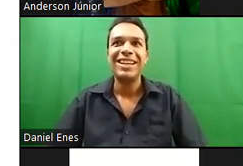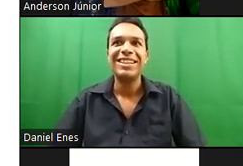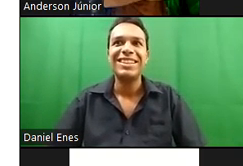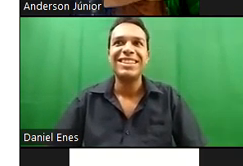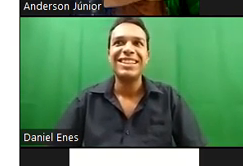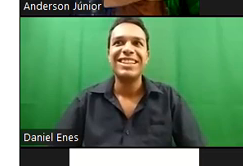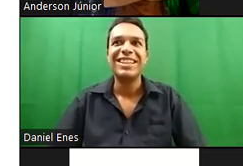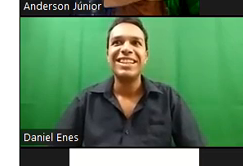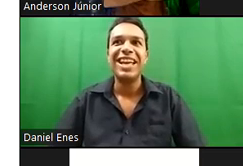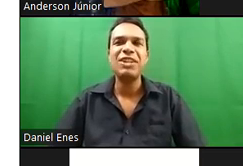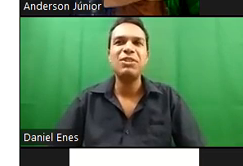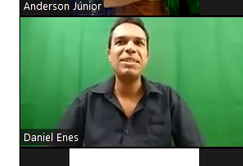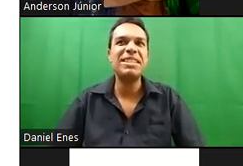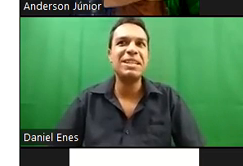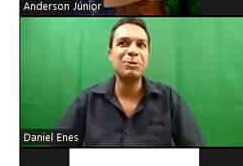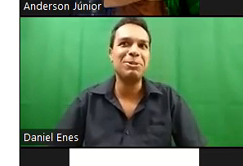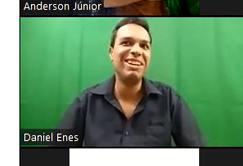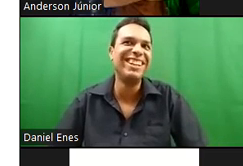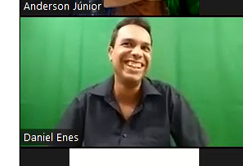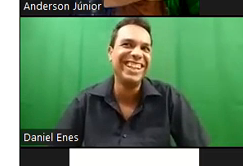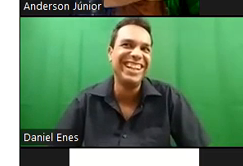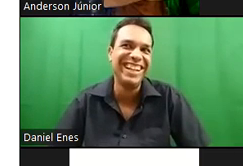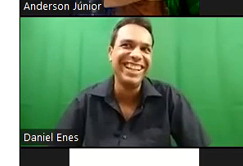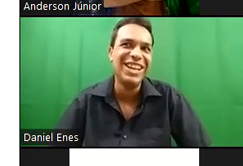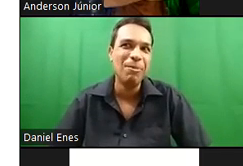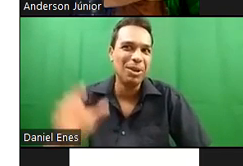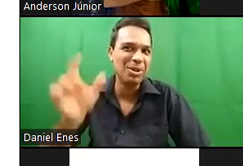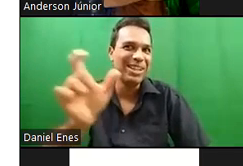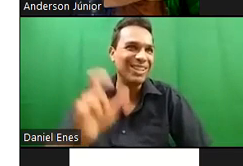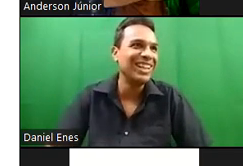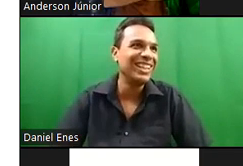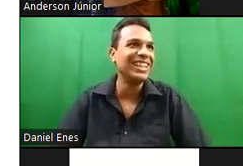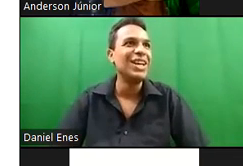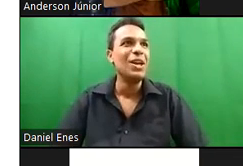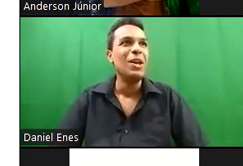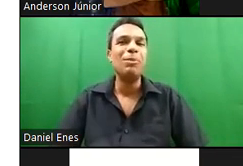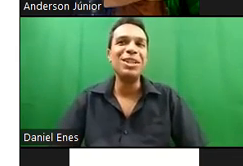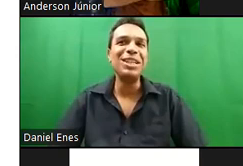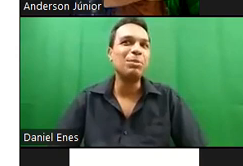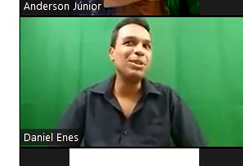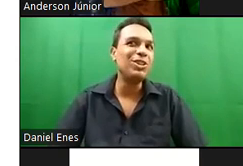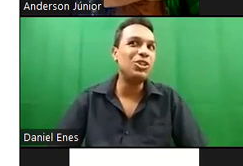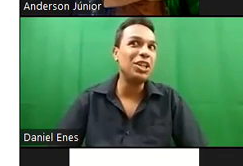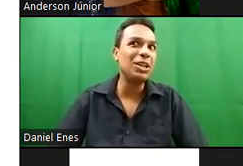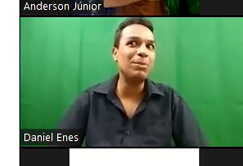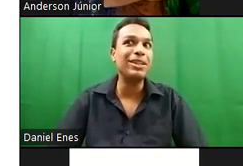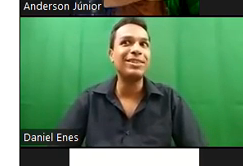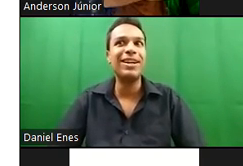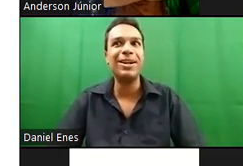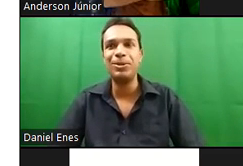Difícil no diminutivo? Dificinho. Ah, tá. Ali. Bonito,